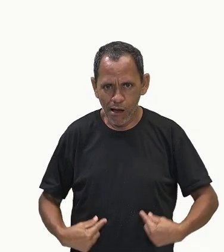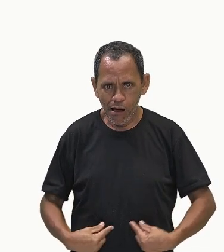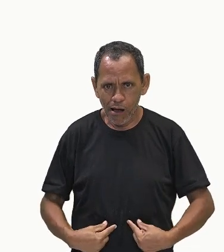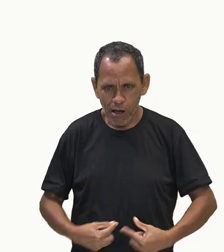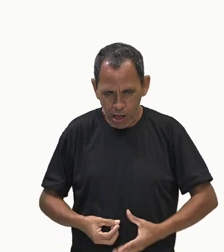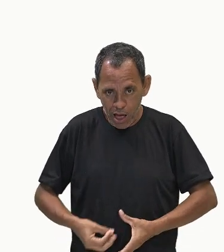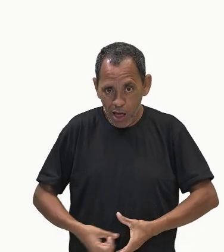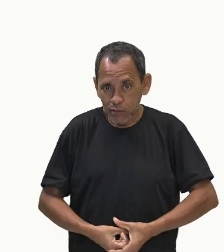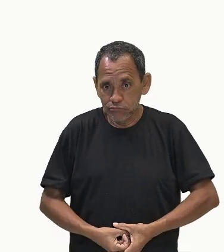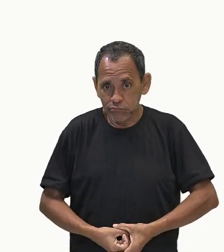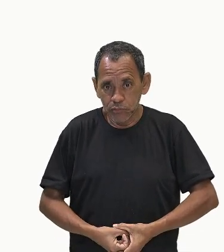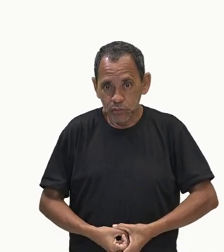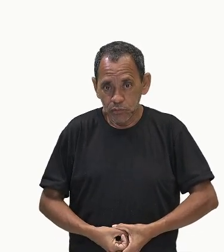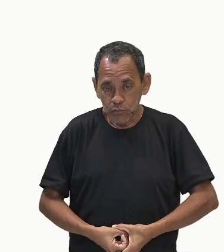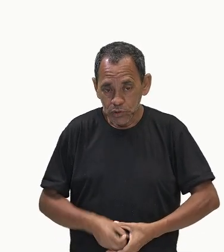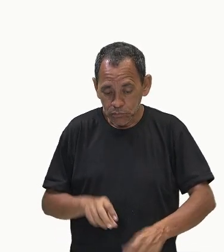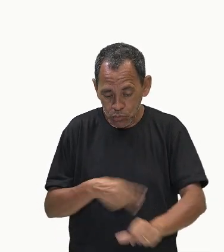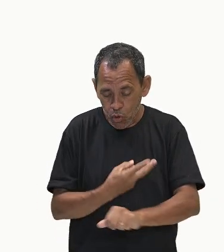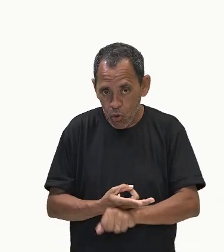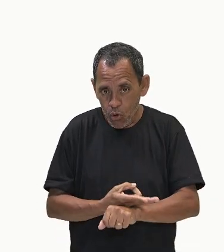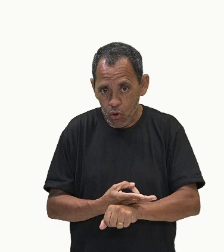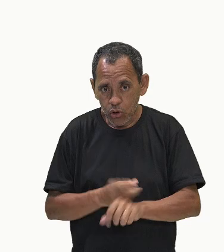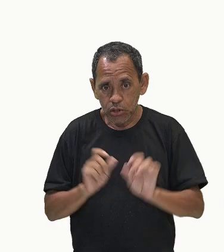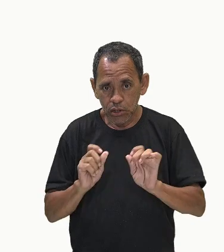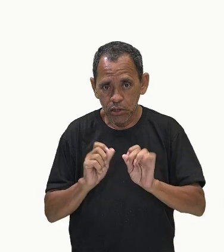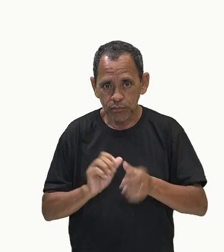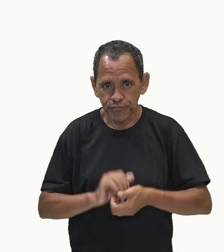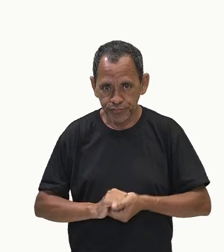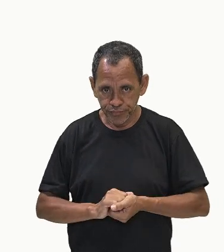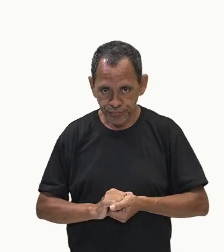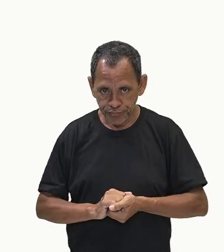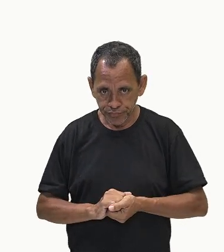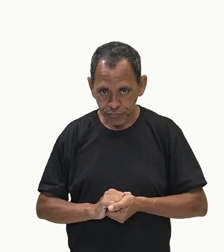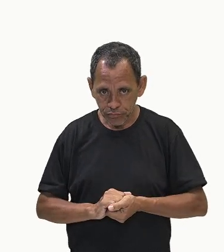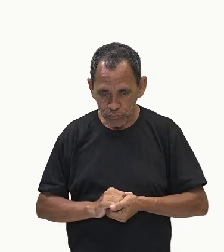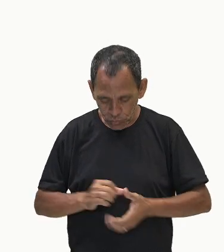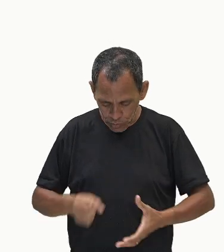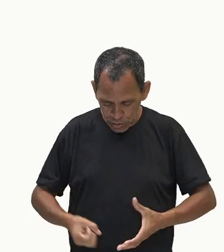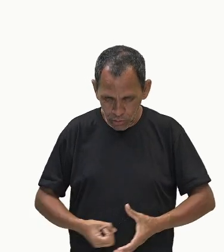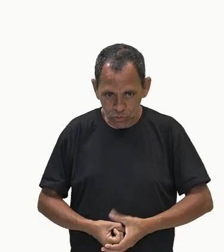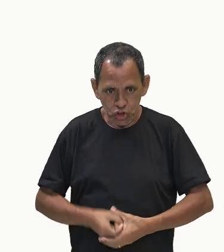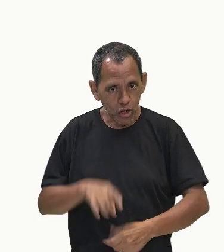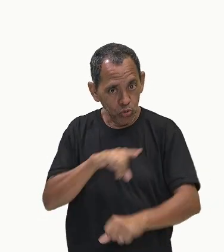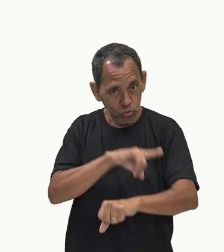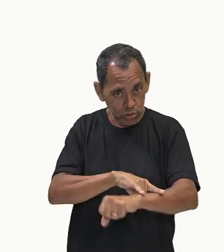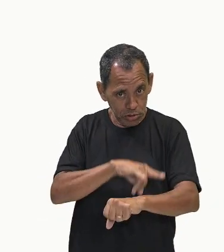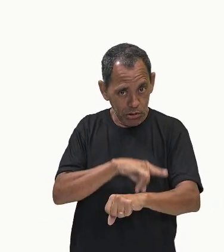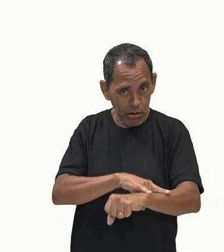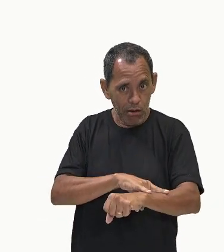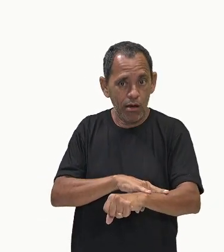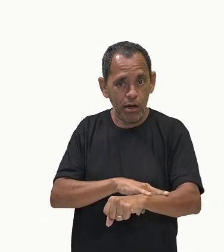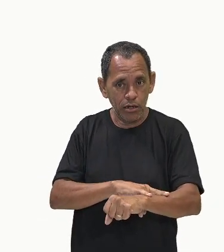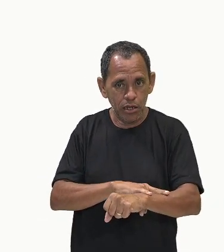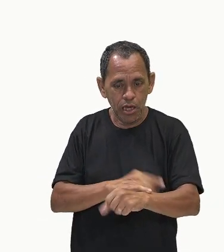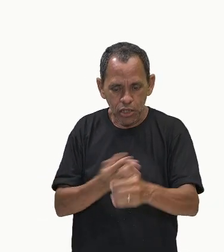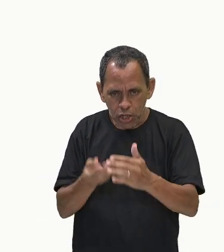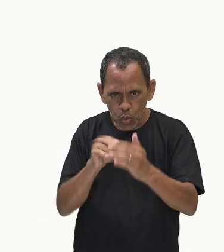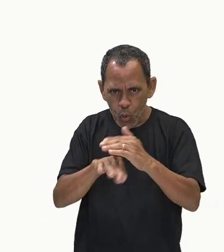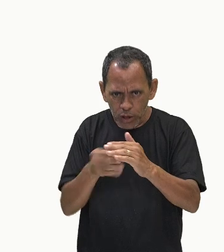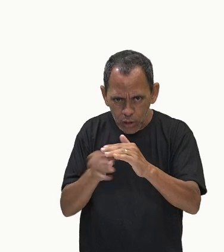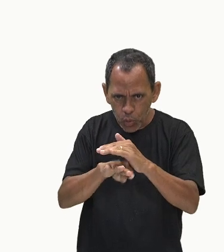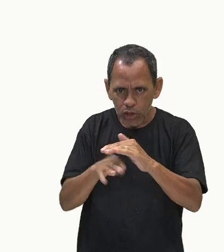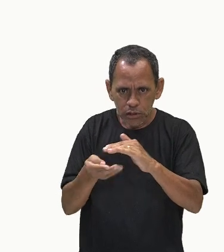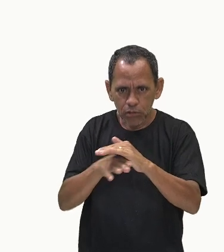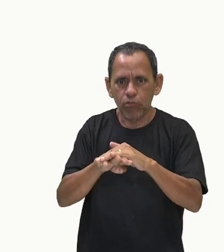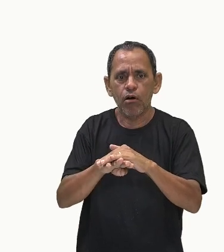A seguir, nós temos aí a bexiga urinária, que armazena a urina até